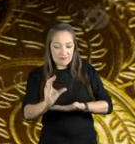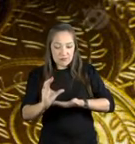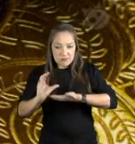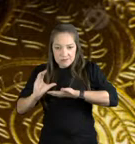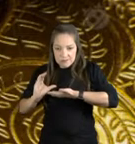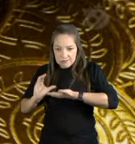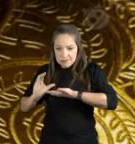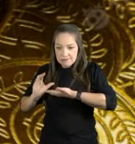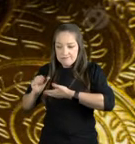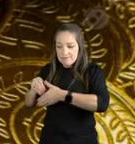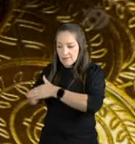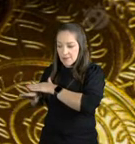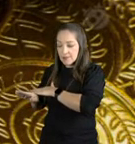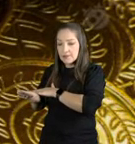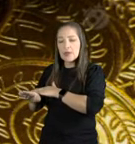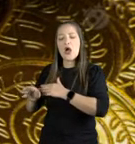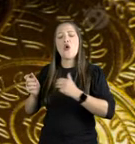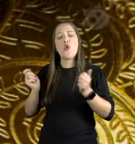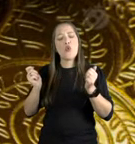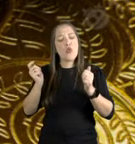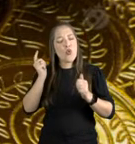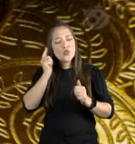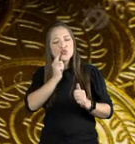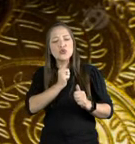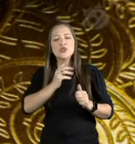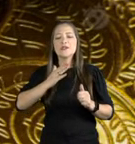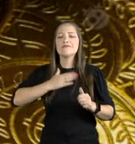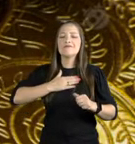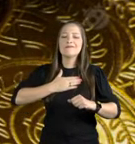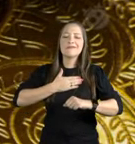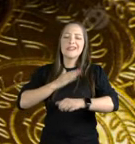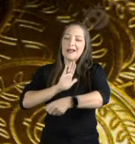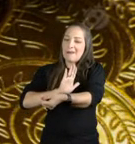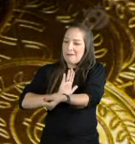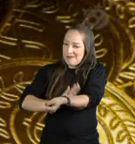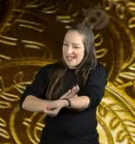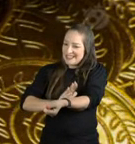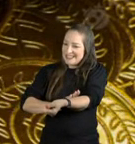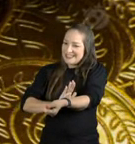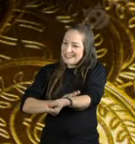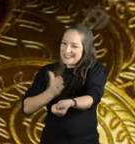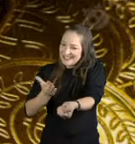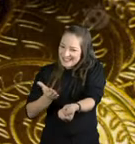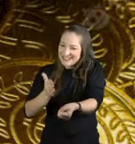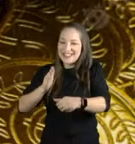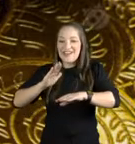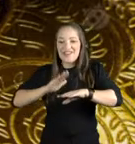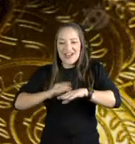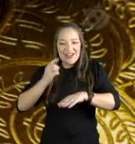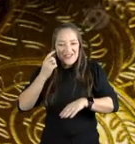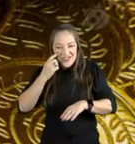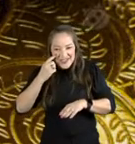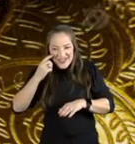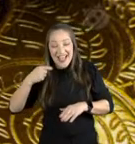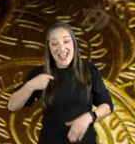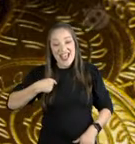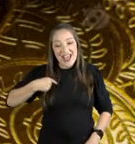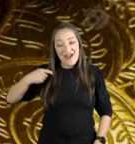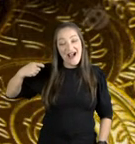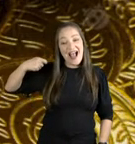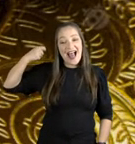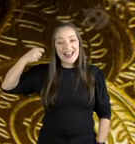que eu consiga fazer os meus hobbies, que vocês viram quais são, né? Ser ator e fotógrafo, com